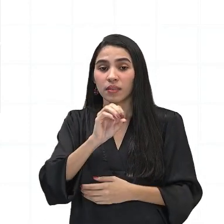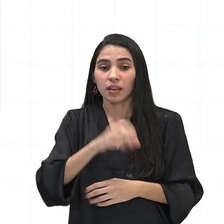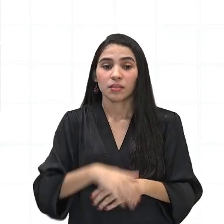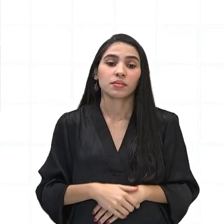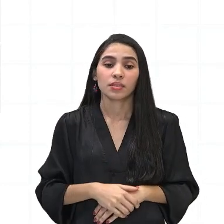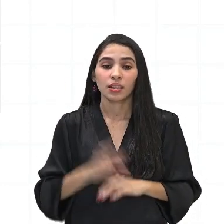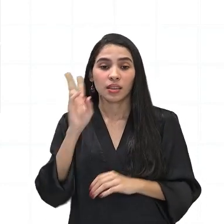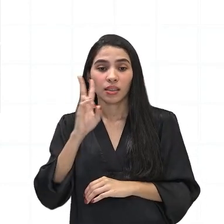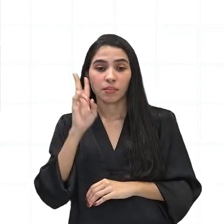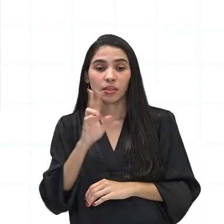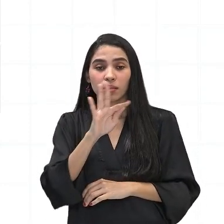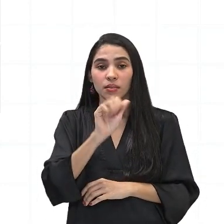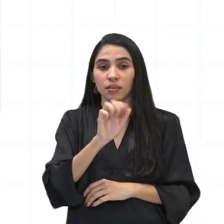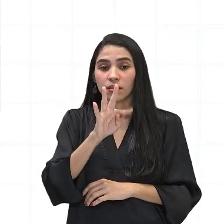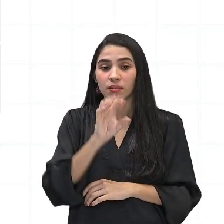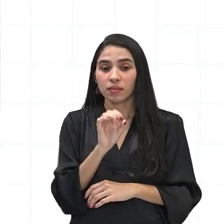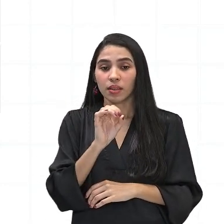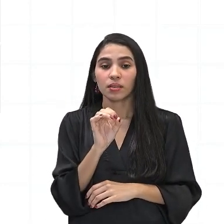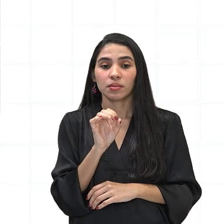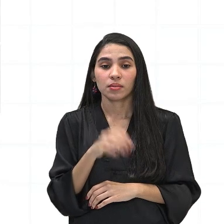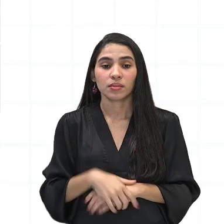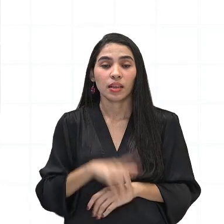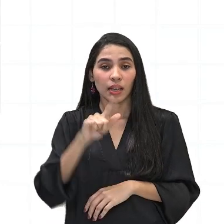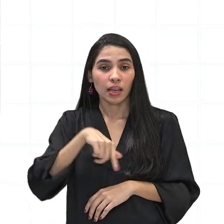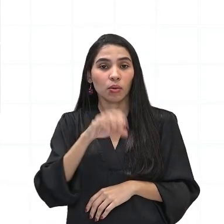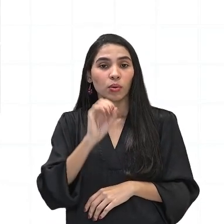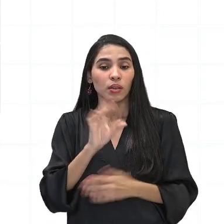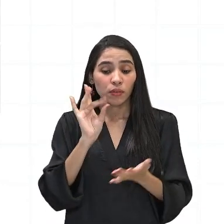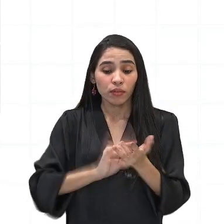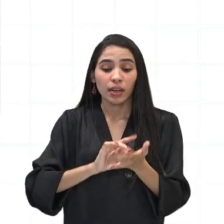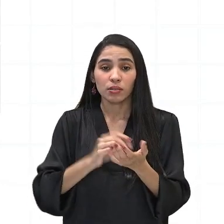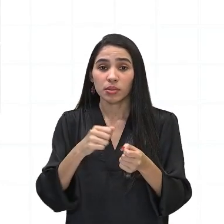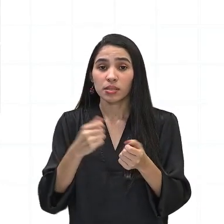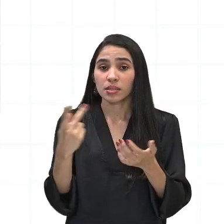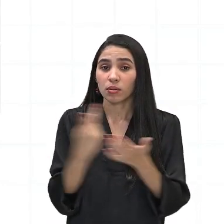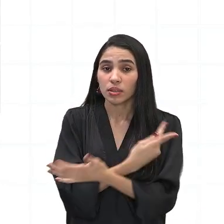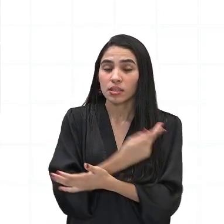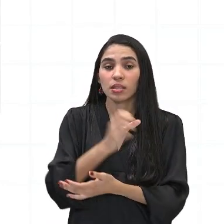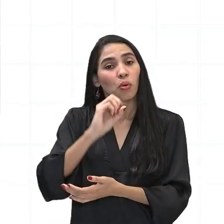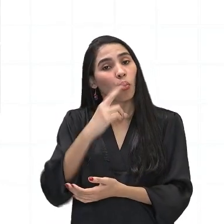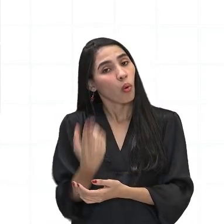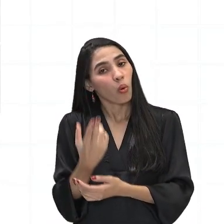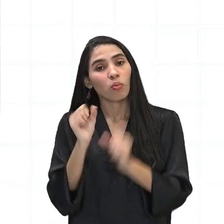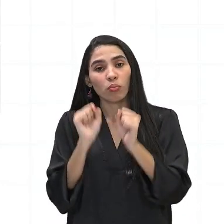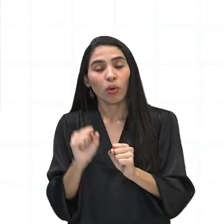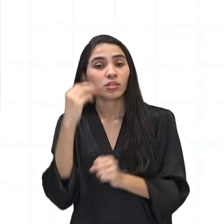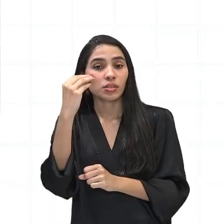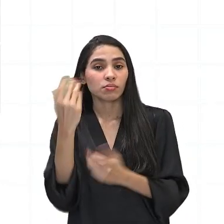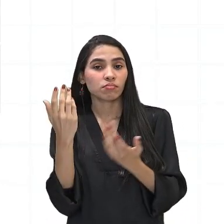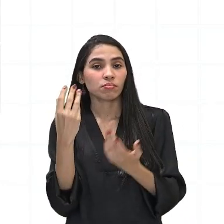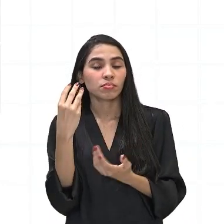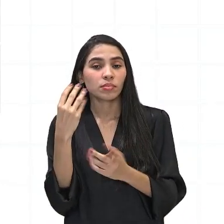com o tempo nós queremos mudá-la, não é? E aí, acabamos o quê? Por desconfigurar aquela